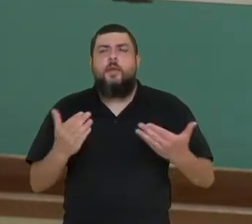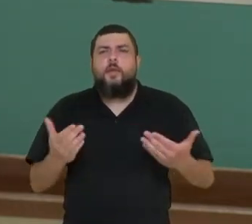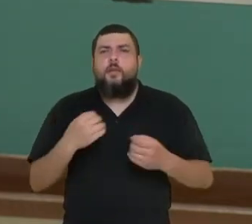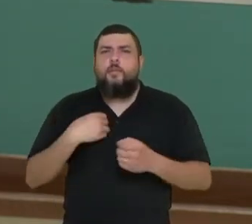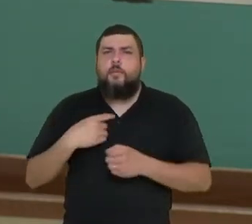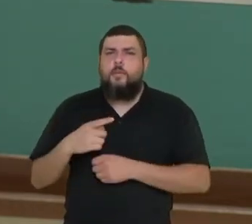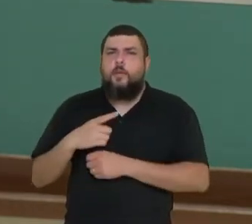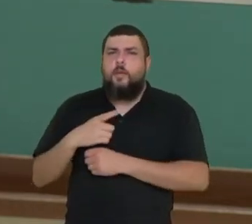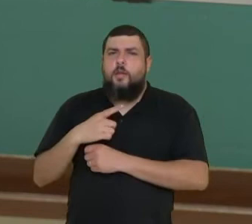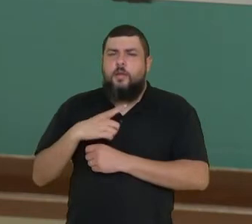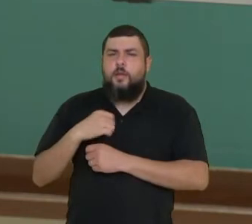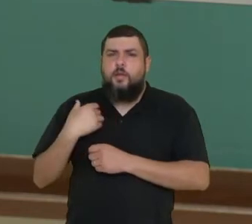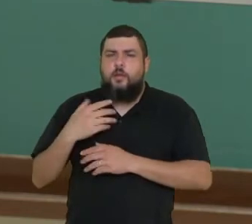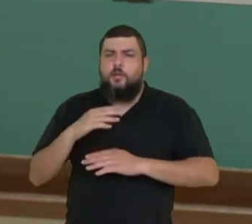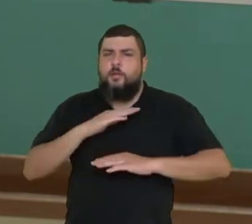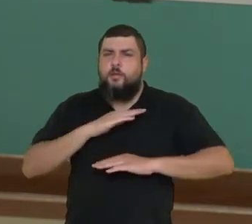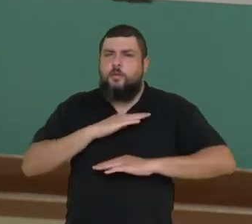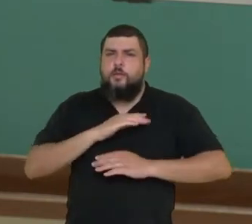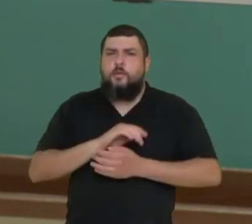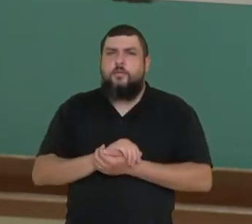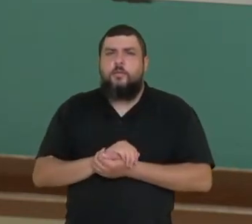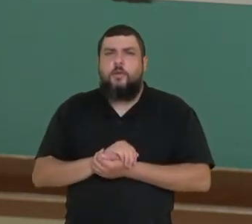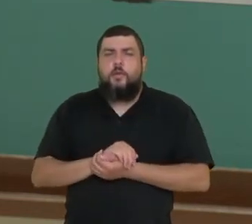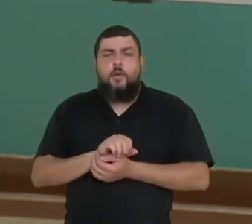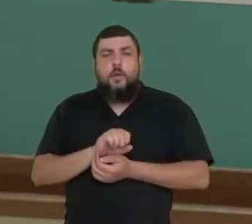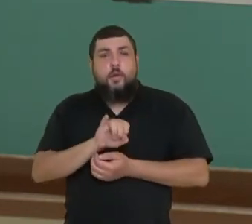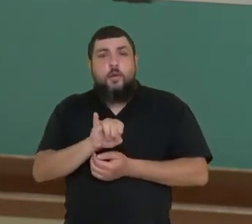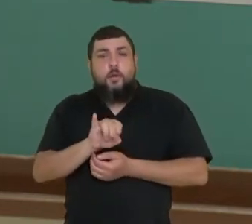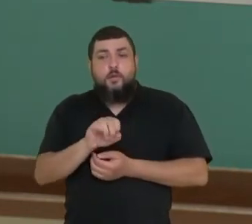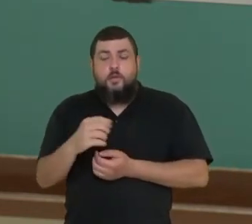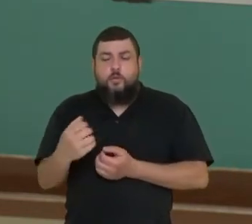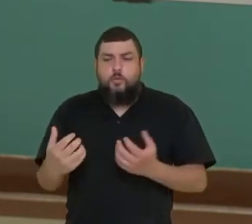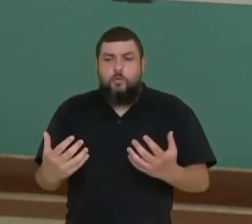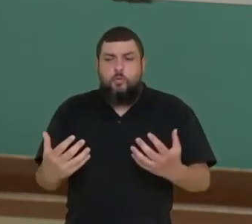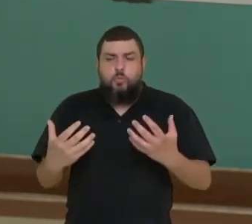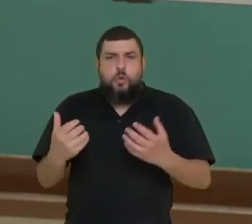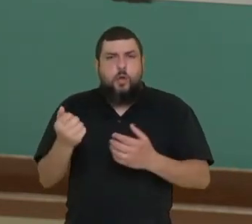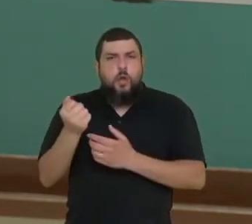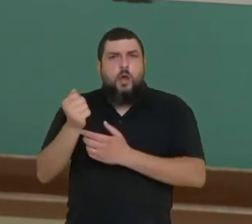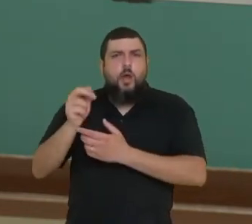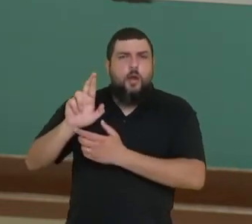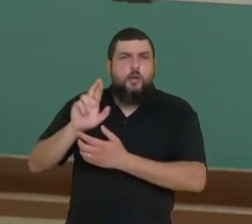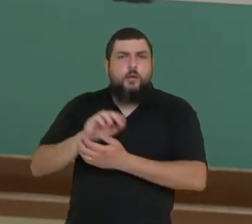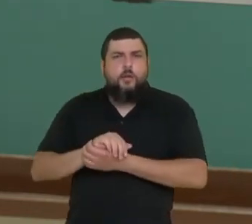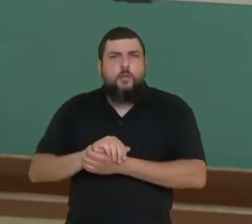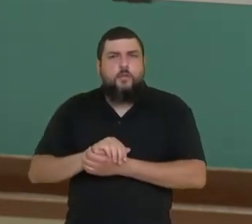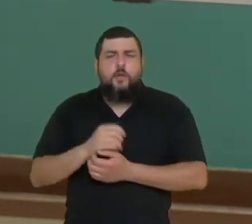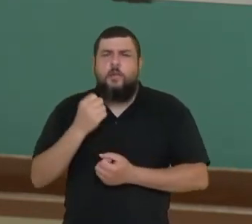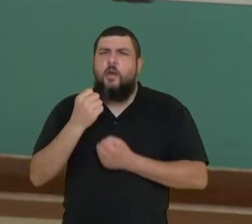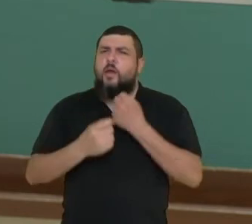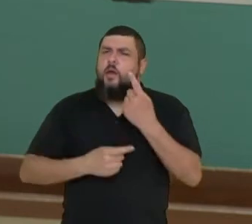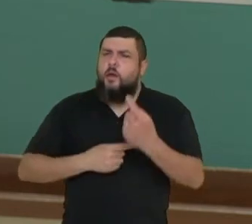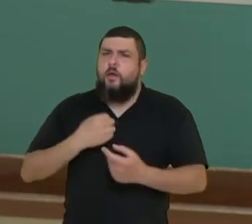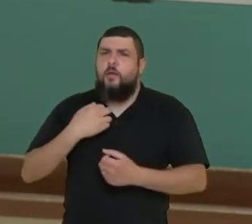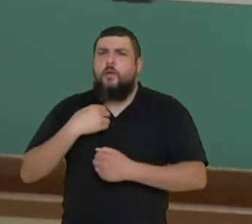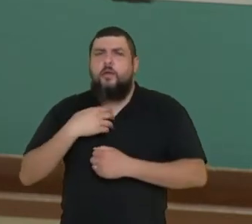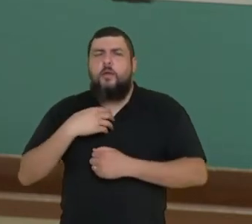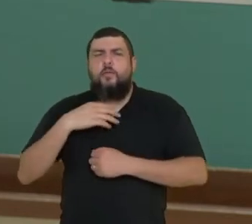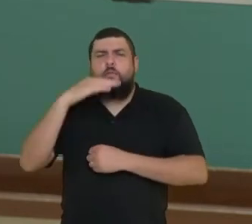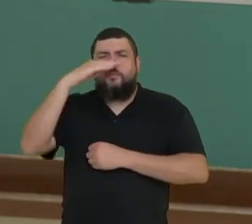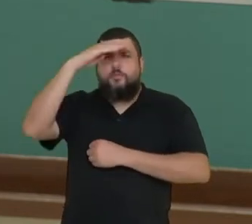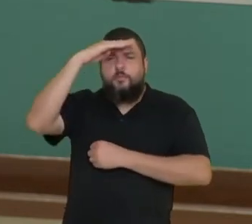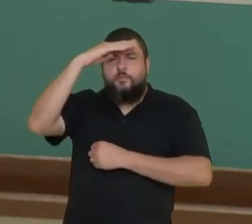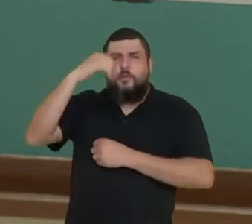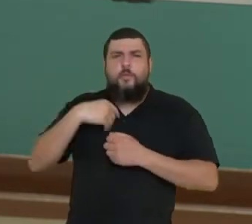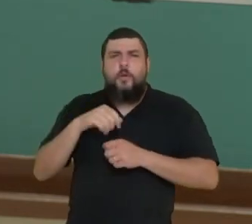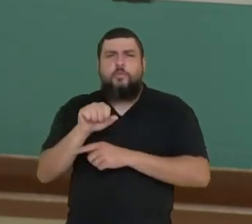essa situaçãozinha, né? Então, inclusive, se você liga o ar-condicionado, eu vejo pelo Monzeira, né? Eu dou lá, tô subindo lá, bem faceirinho, eu percebo que